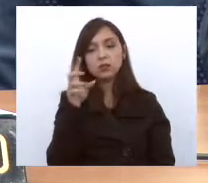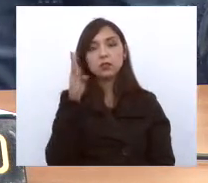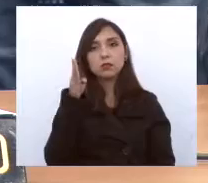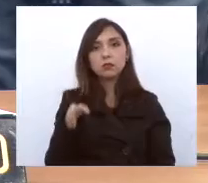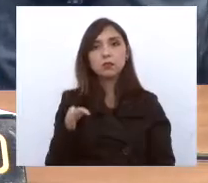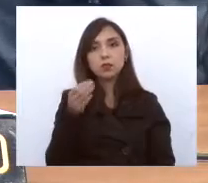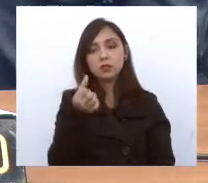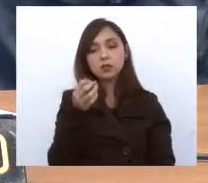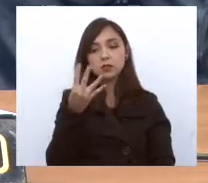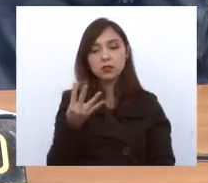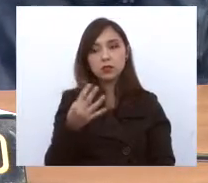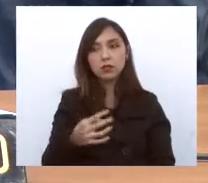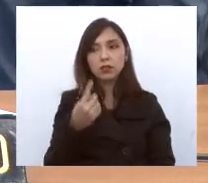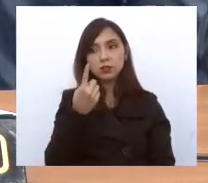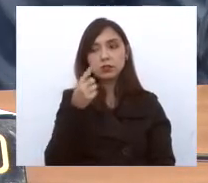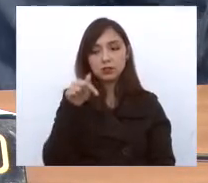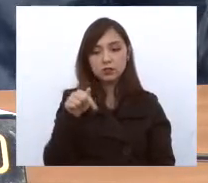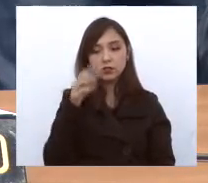4645/94 e